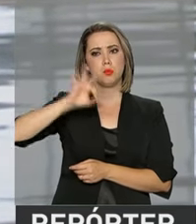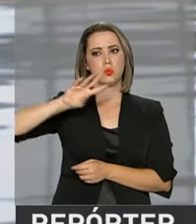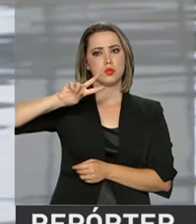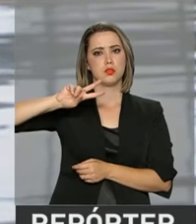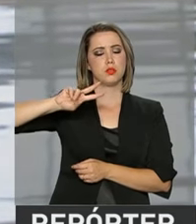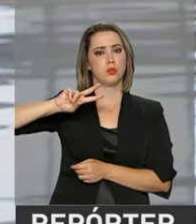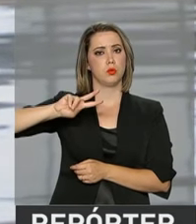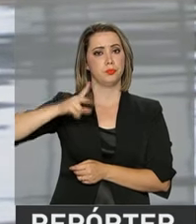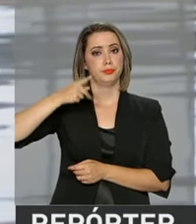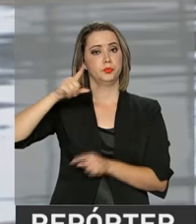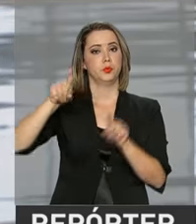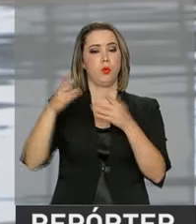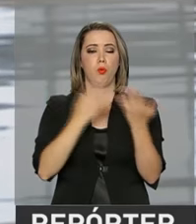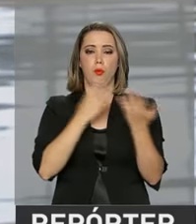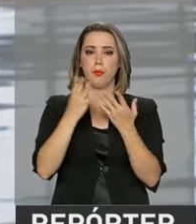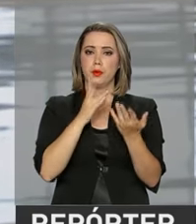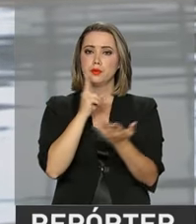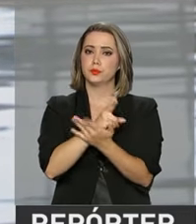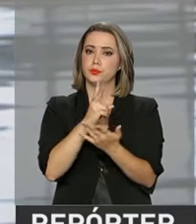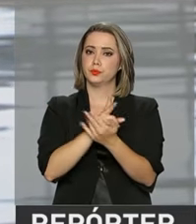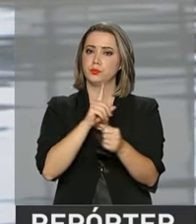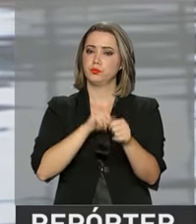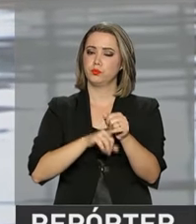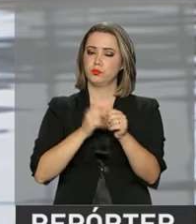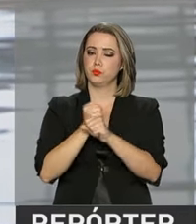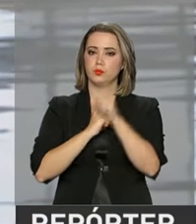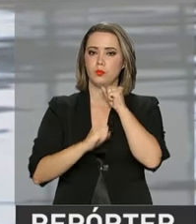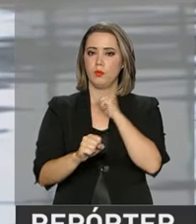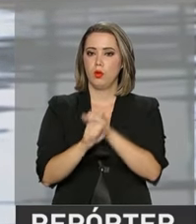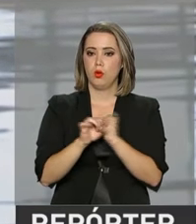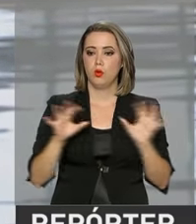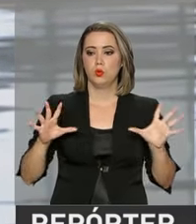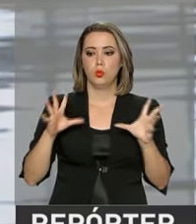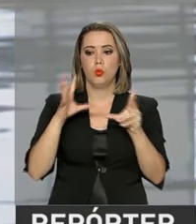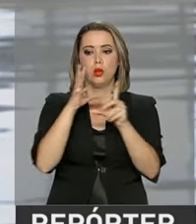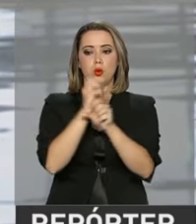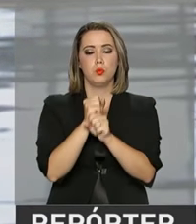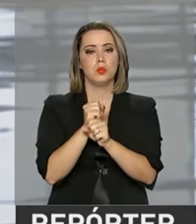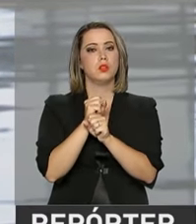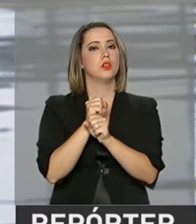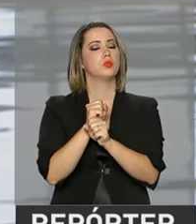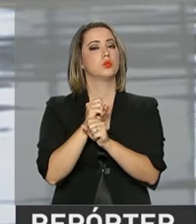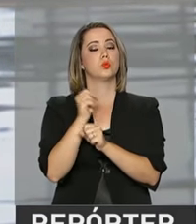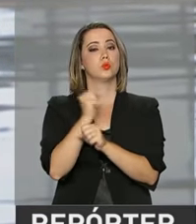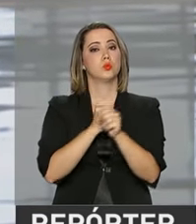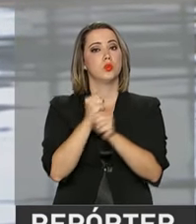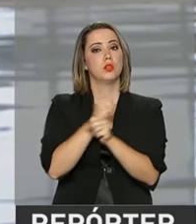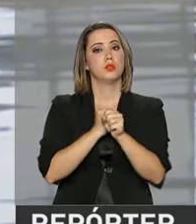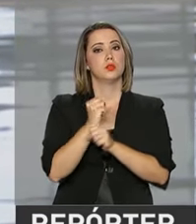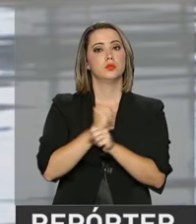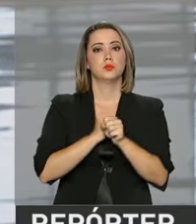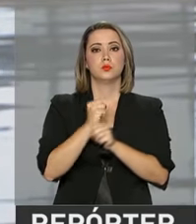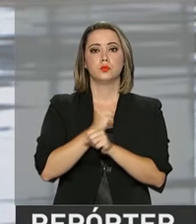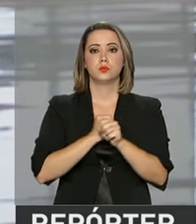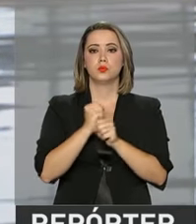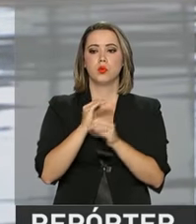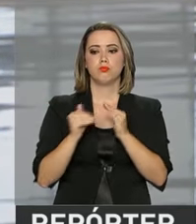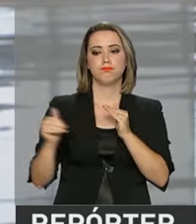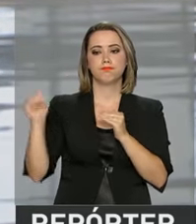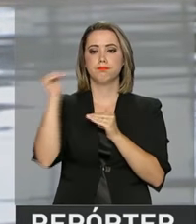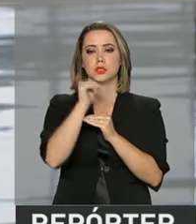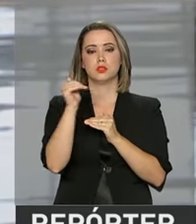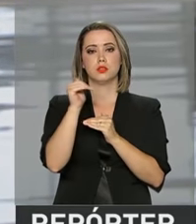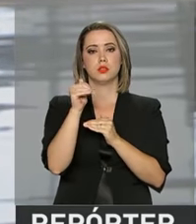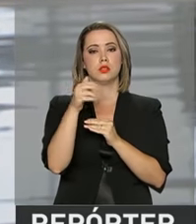no mesmo período do ano passado já no acumulado do ano o brasil tem superávit de quase 20 bilhões